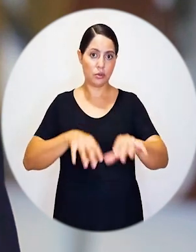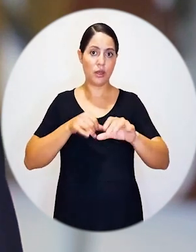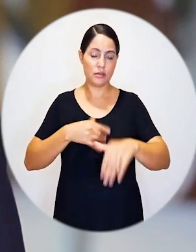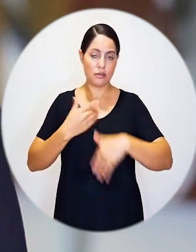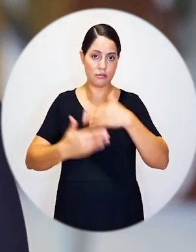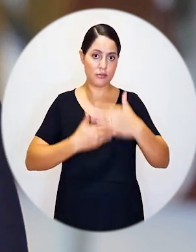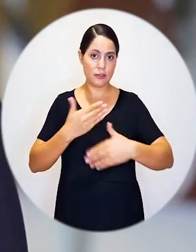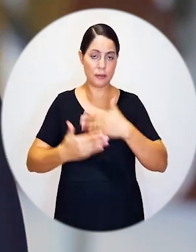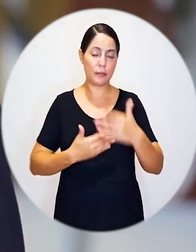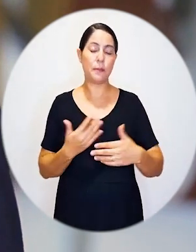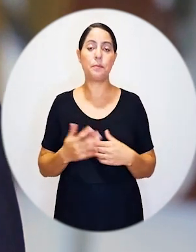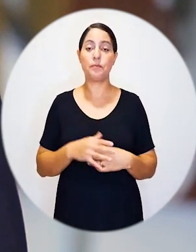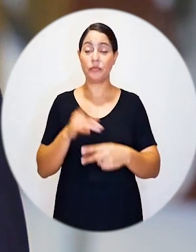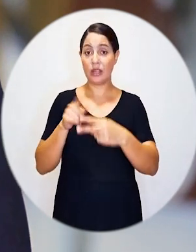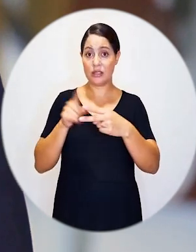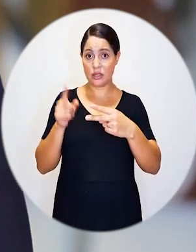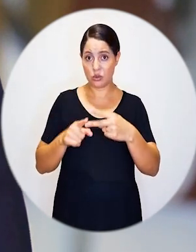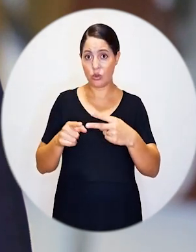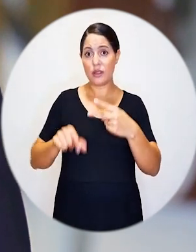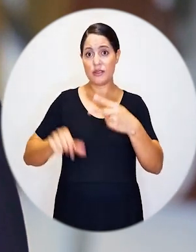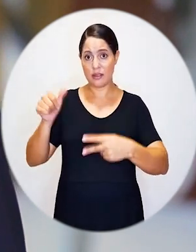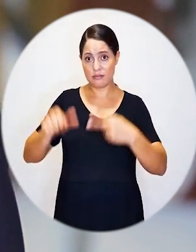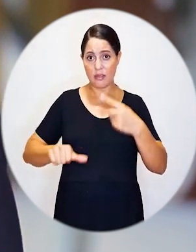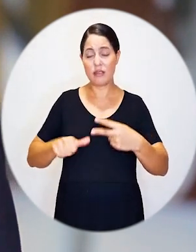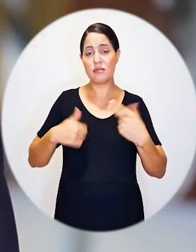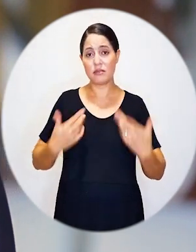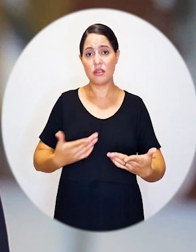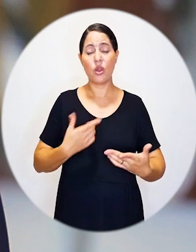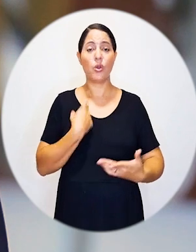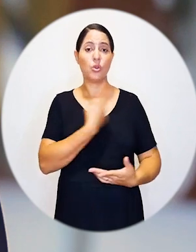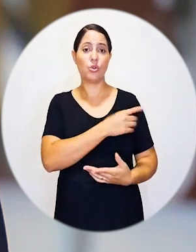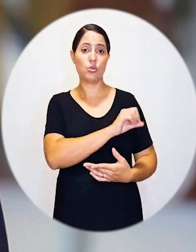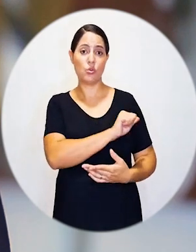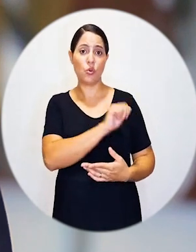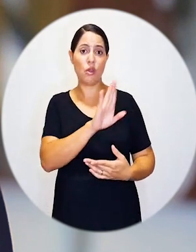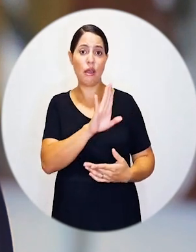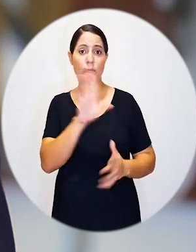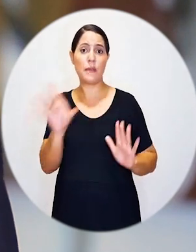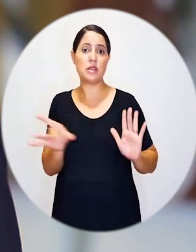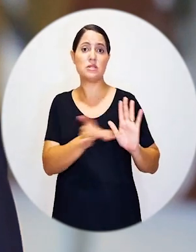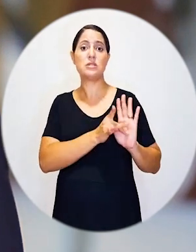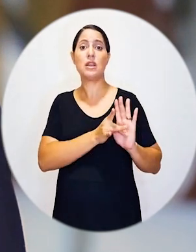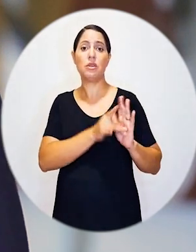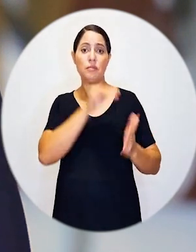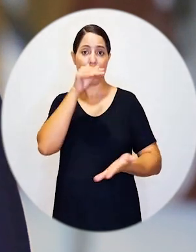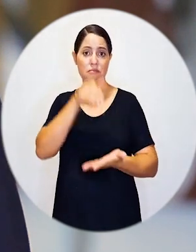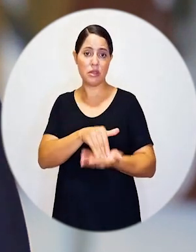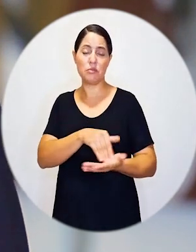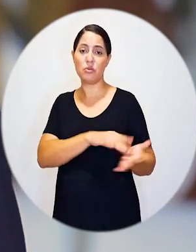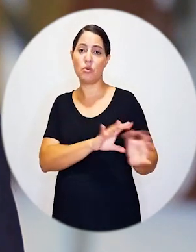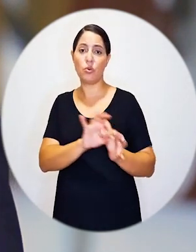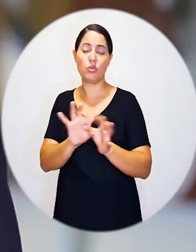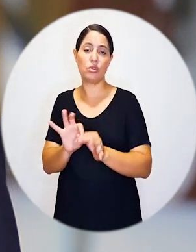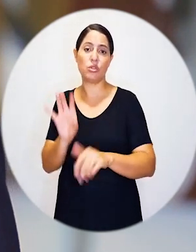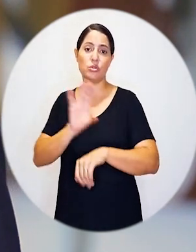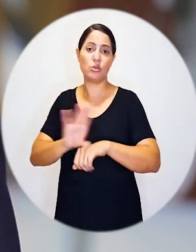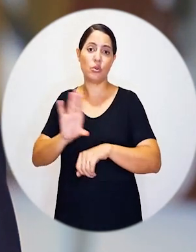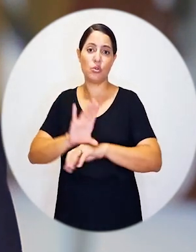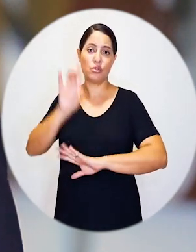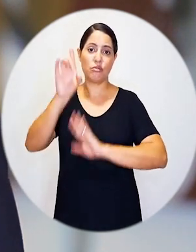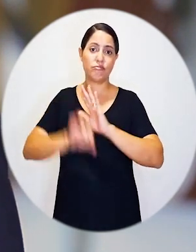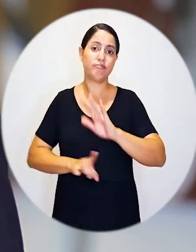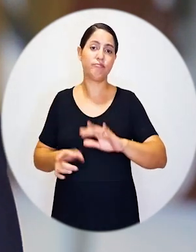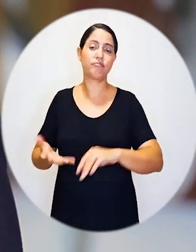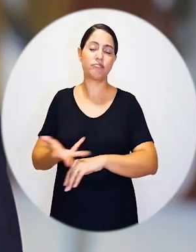MEC. Com base nesses 2 critérios objetivos, a OAB Nacional emite um selo de qualidade mínima para os cursos de